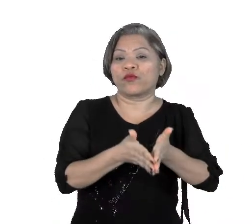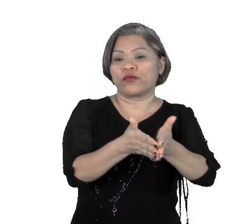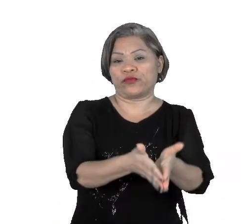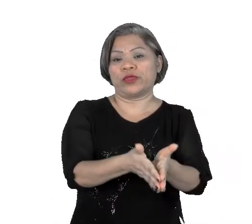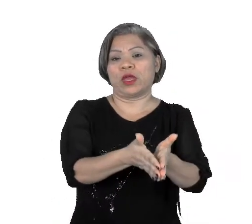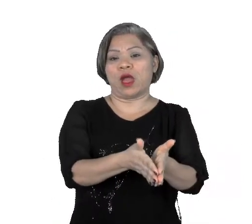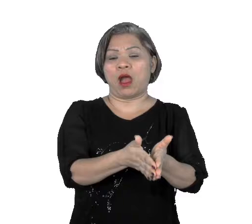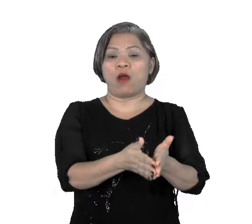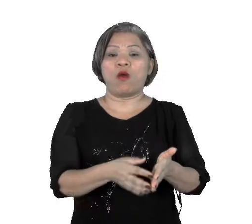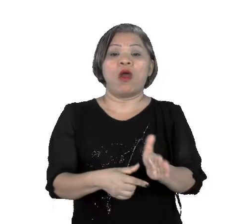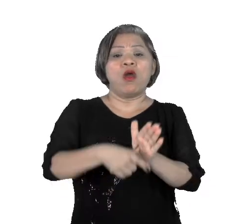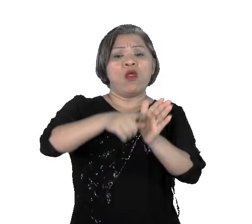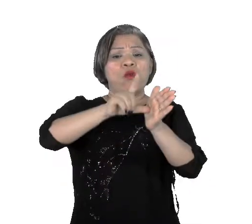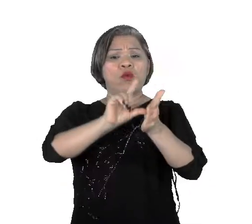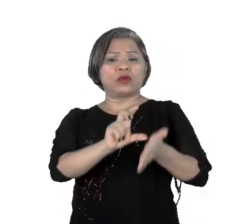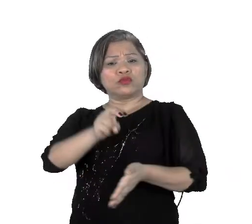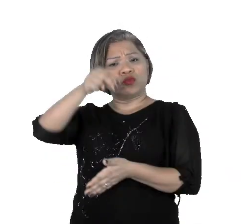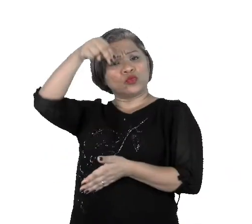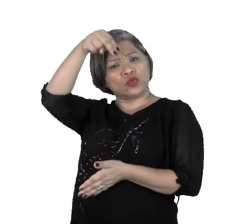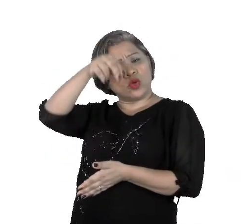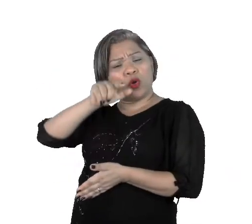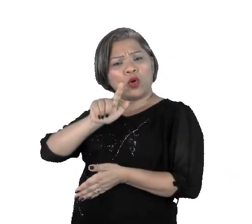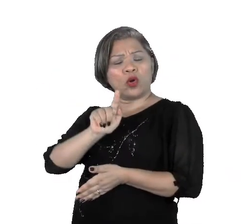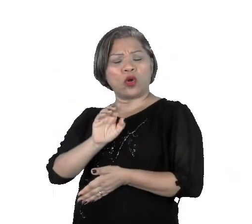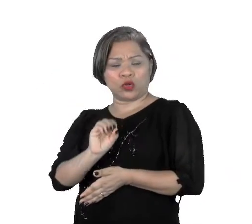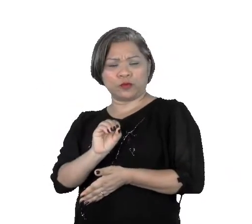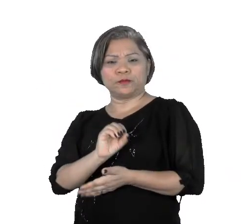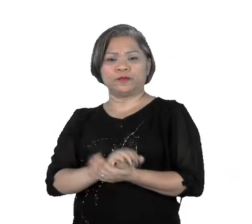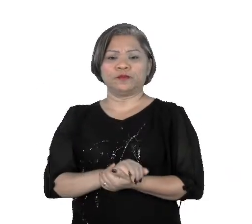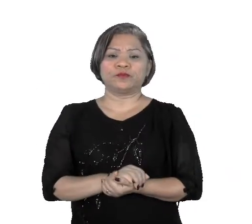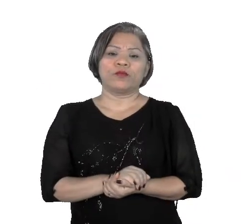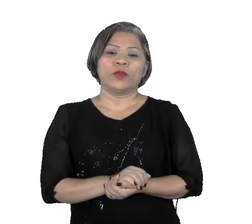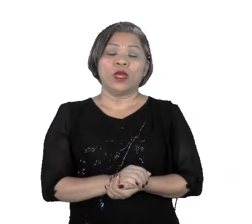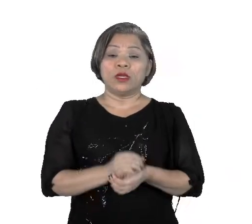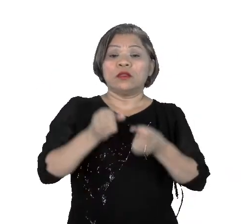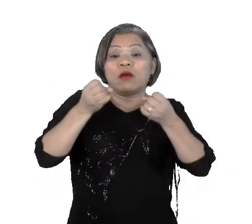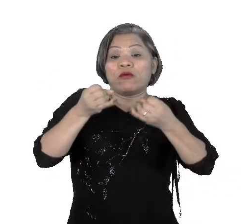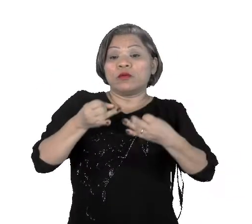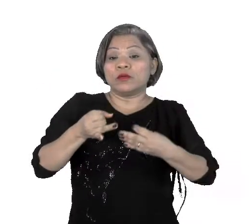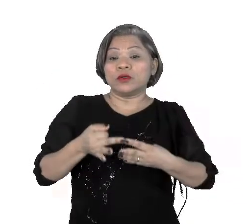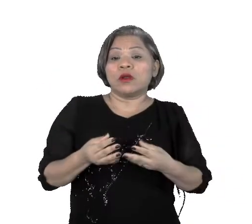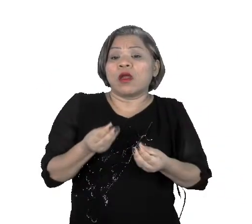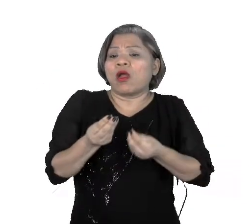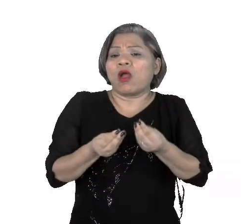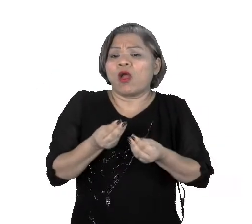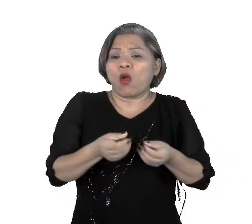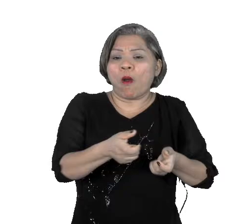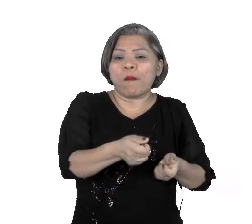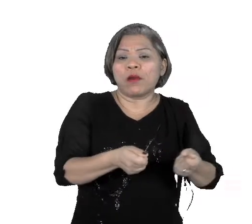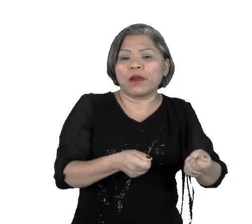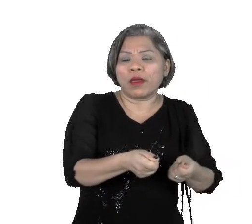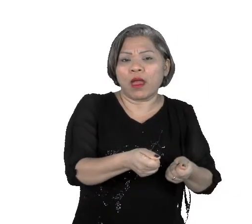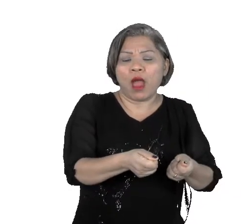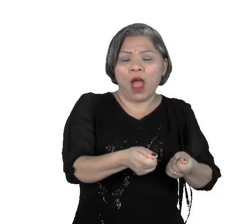para darmos enfoque nesse comércio fluvial, que já acabamos de falar um pouco sobre mineração e sobre o trabalho